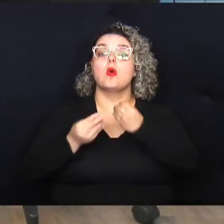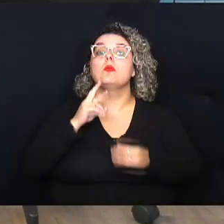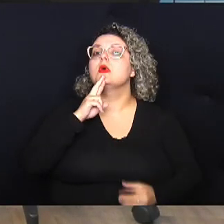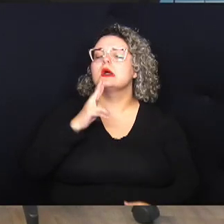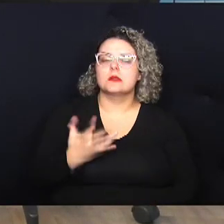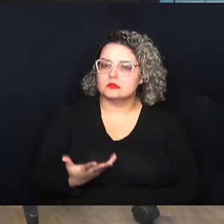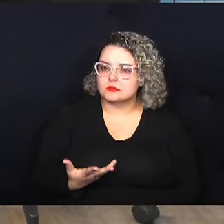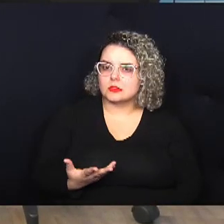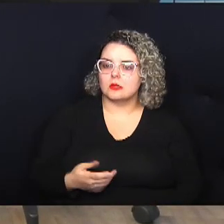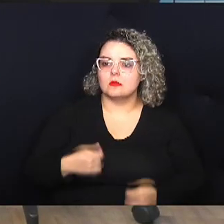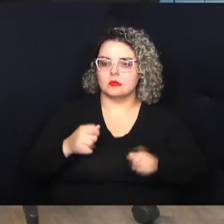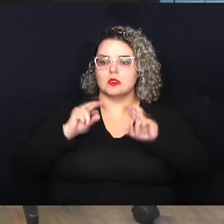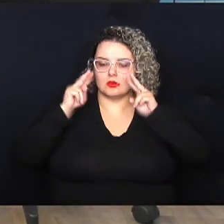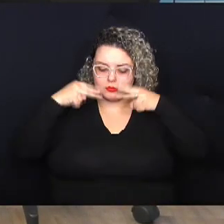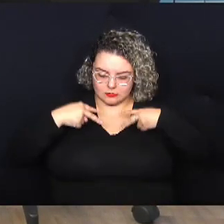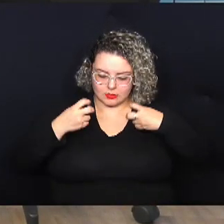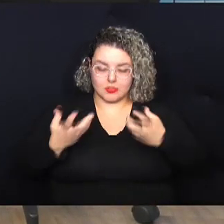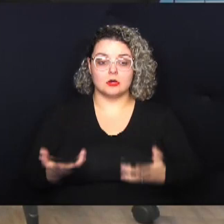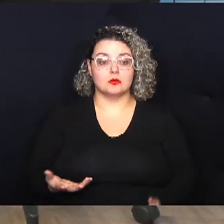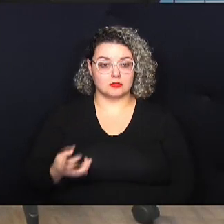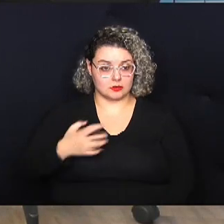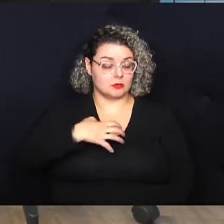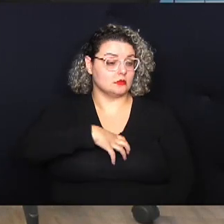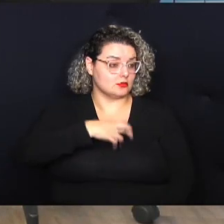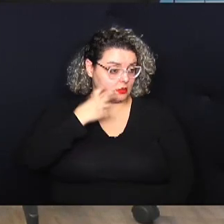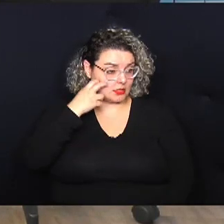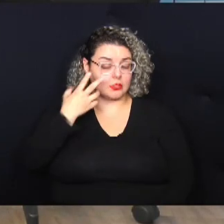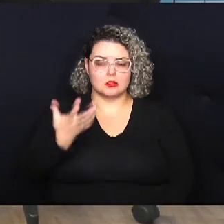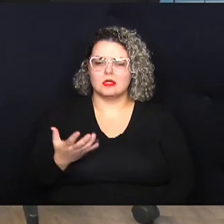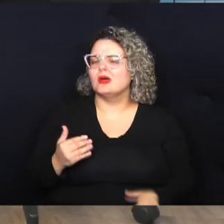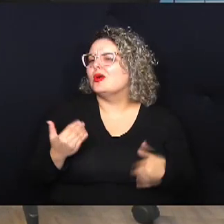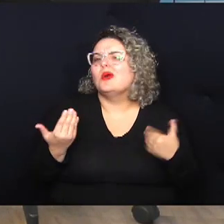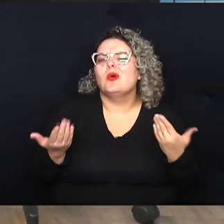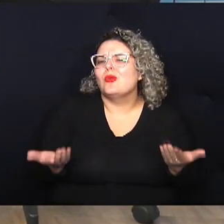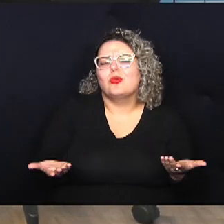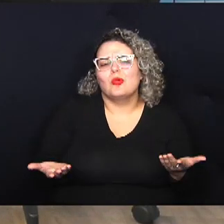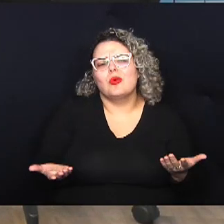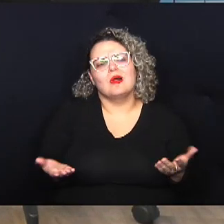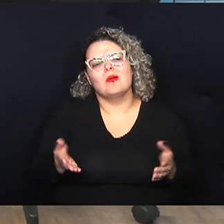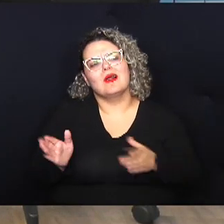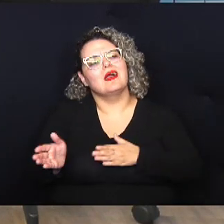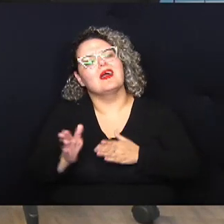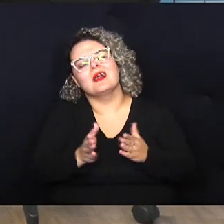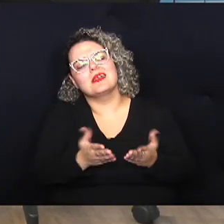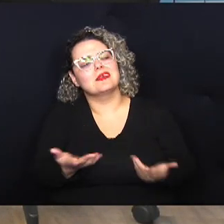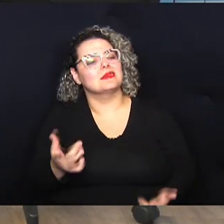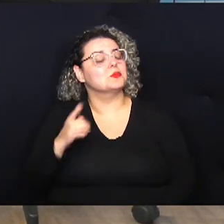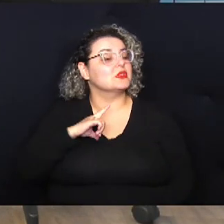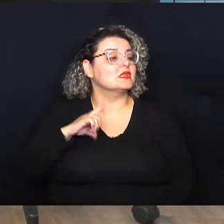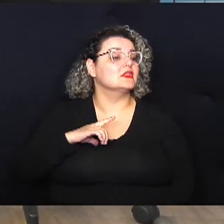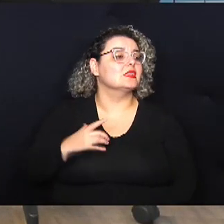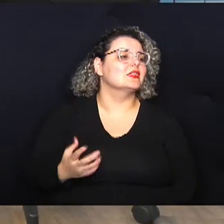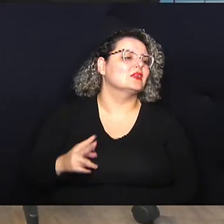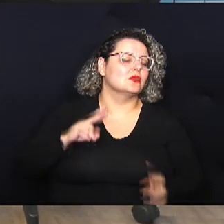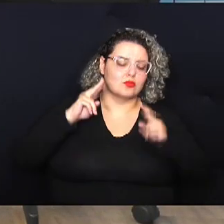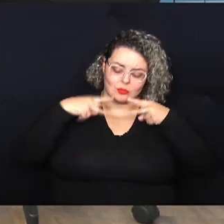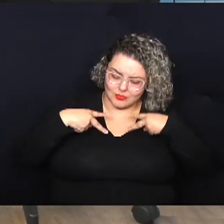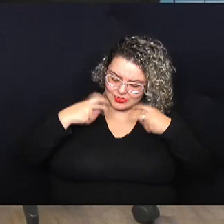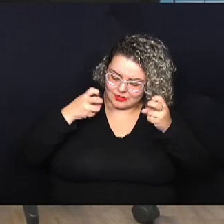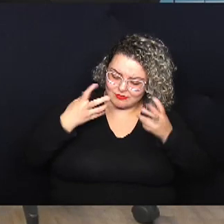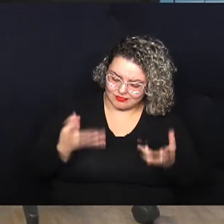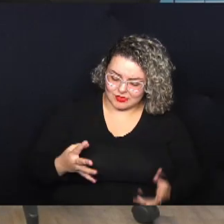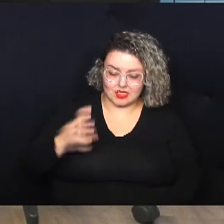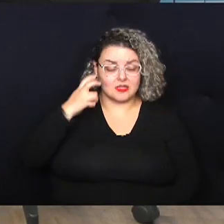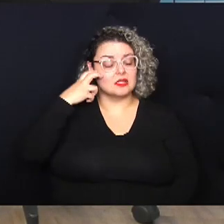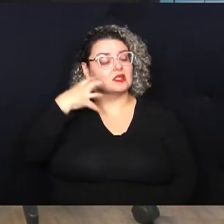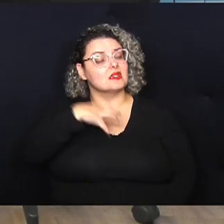o autoconhecimento e a inteligência emocional. Qual é o rumo que a gente deve seguir no autoconhecimento e na inteligência emocional para